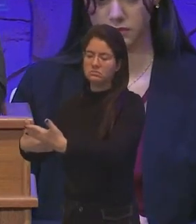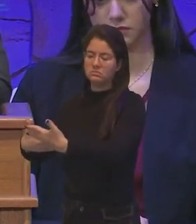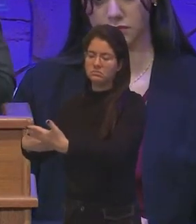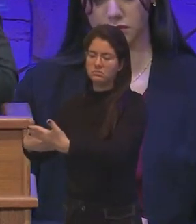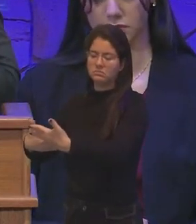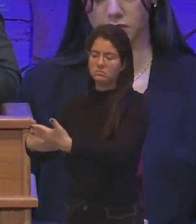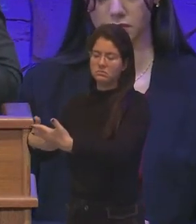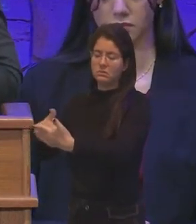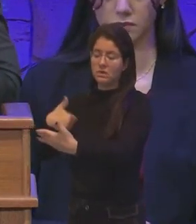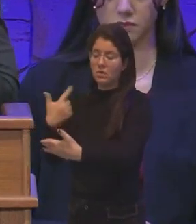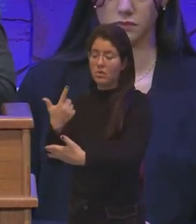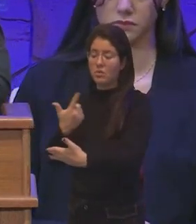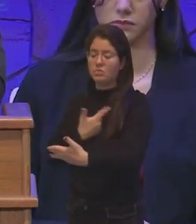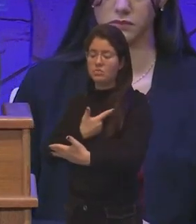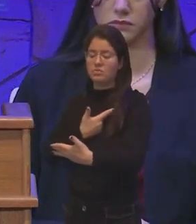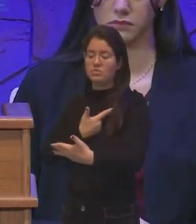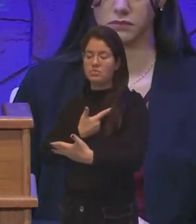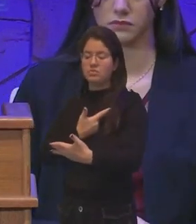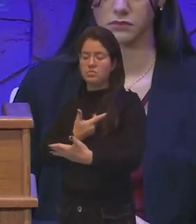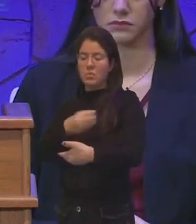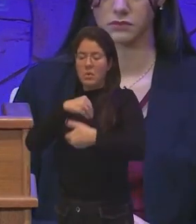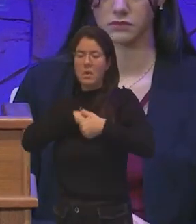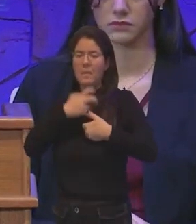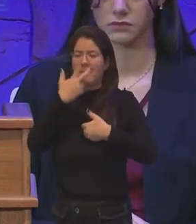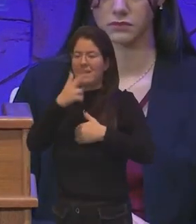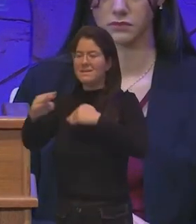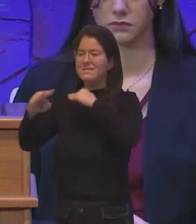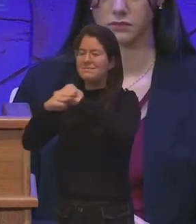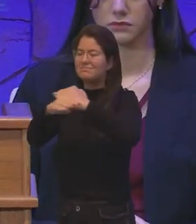no nosso interior com esses padrões